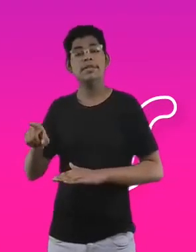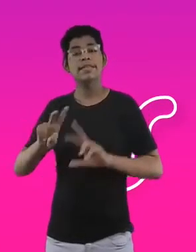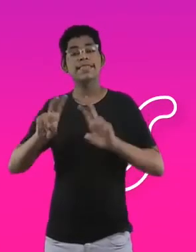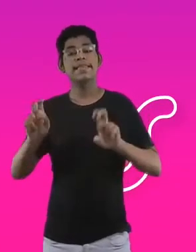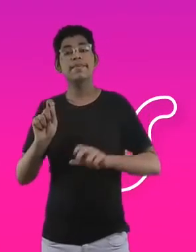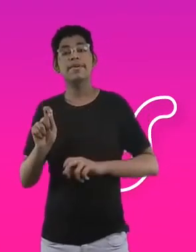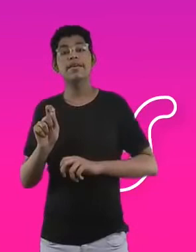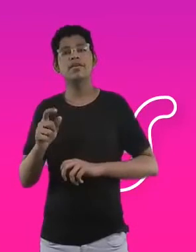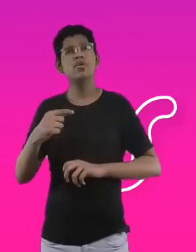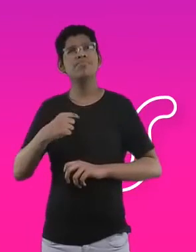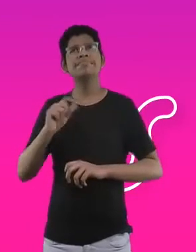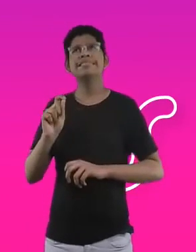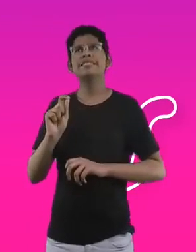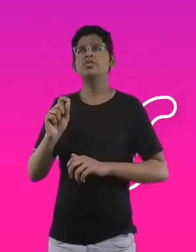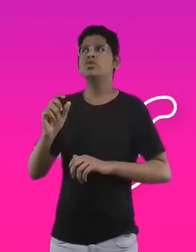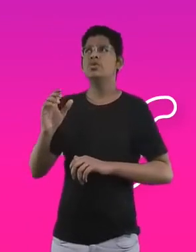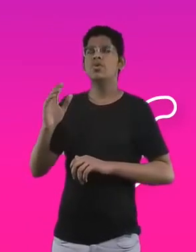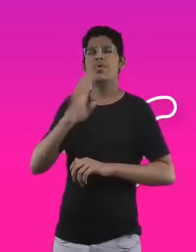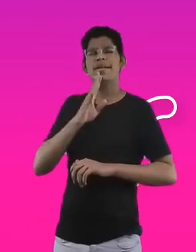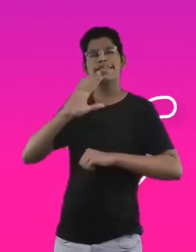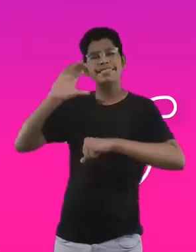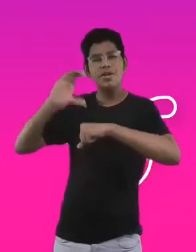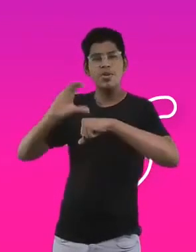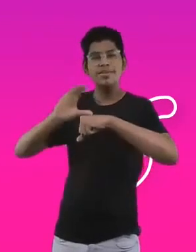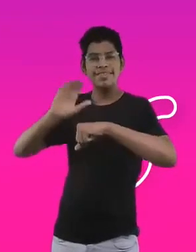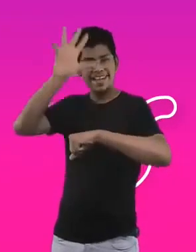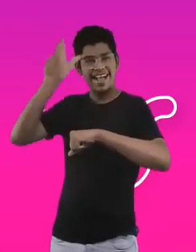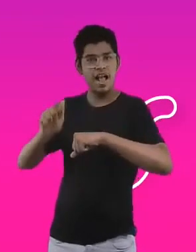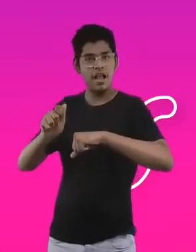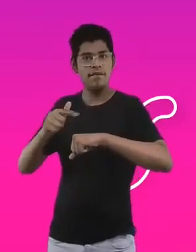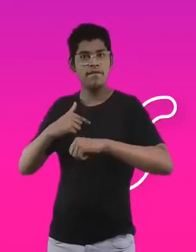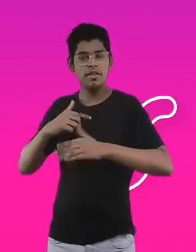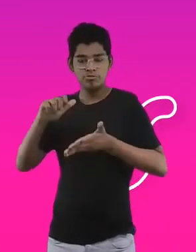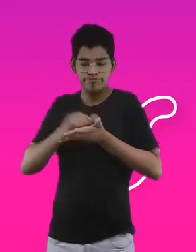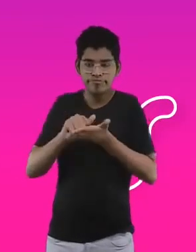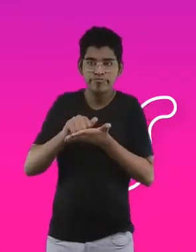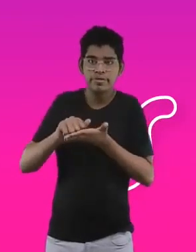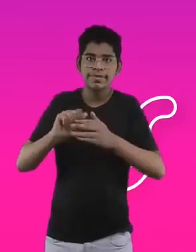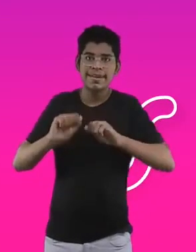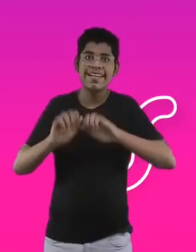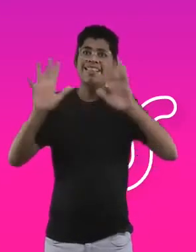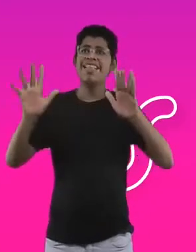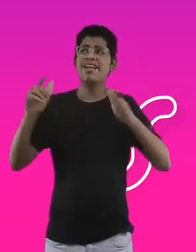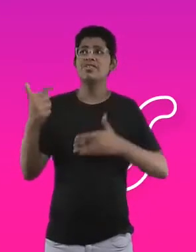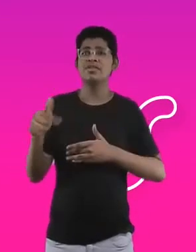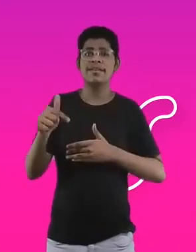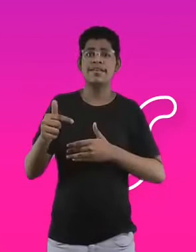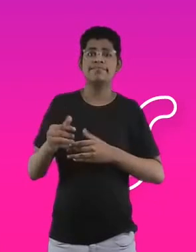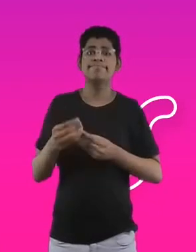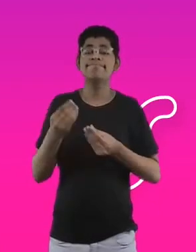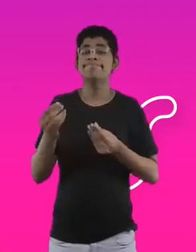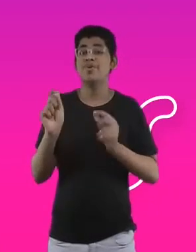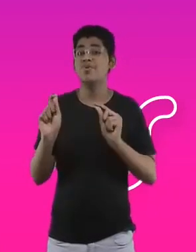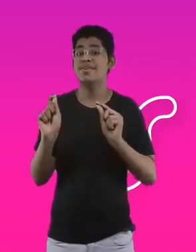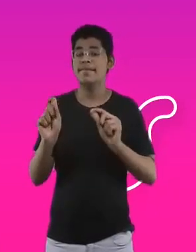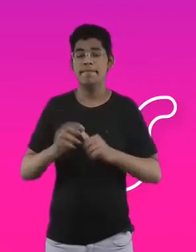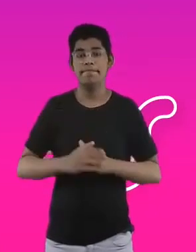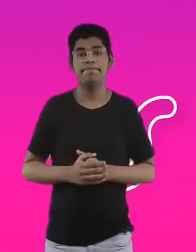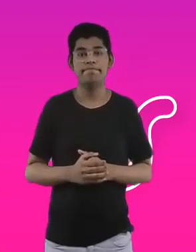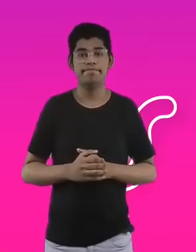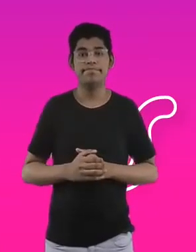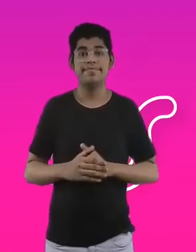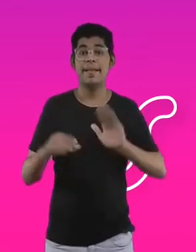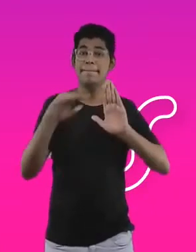não sei enquanto história? O que me foi invisibilizado enquanto narrativa? Será mesmo que a pauta dominante que a